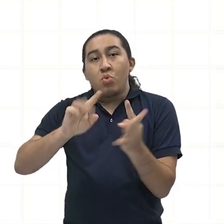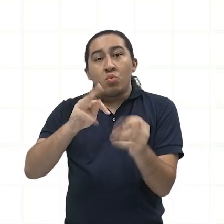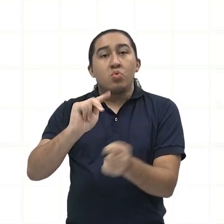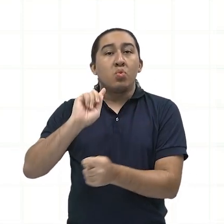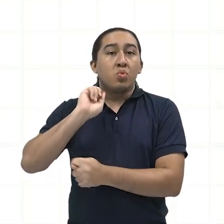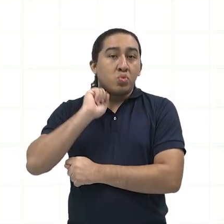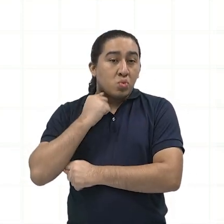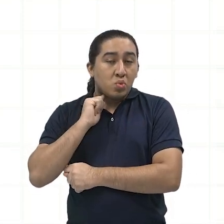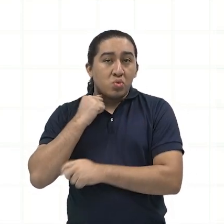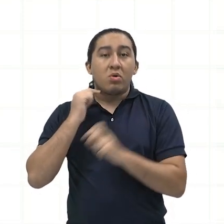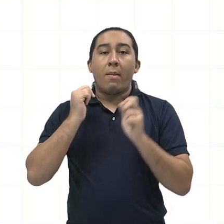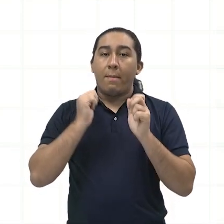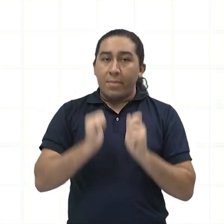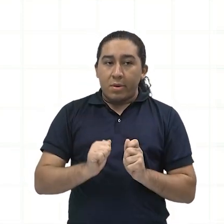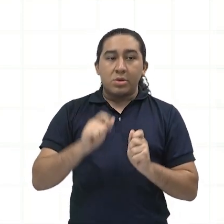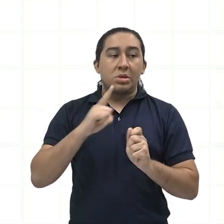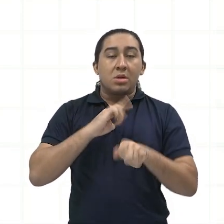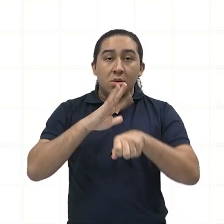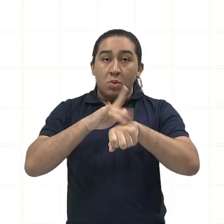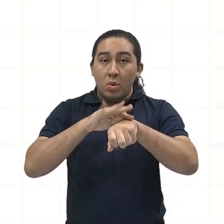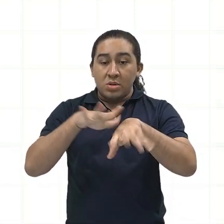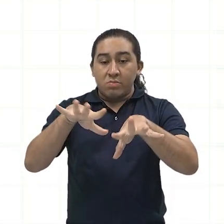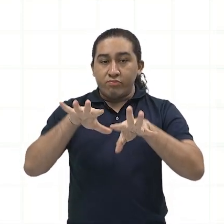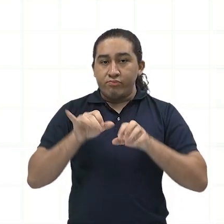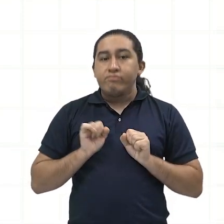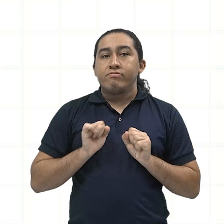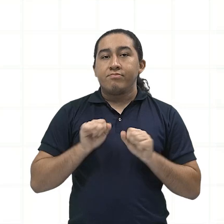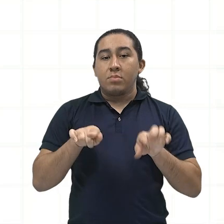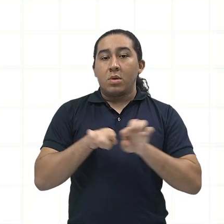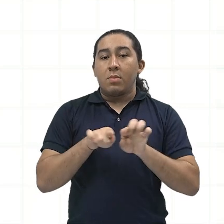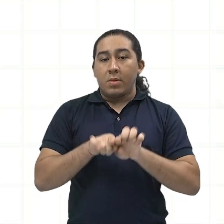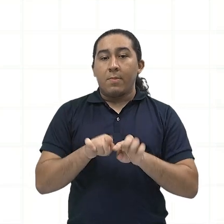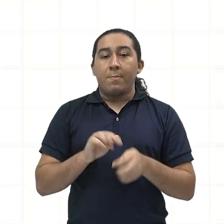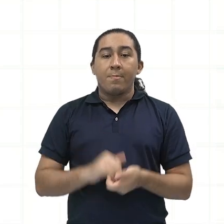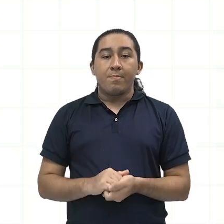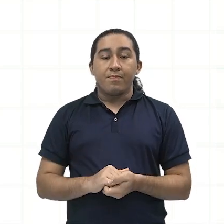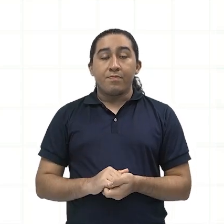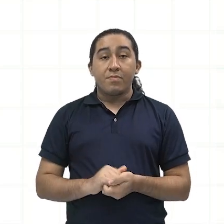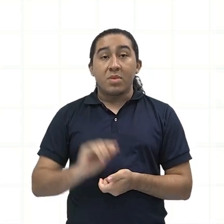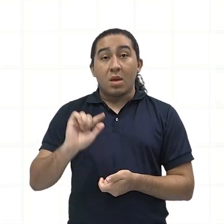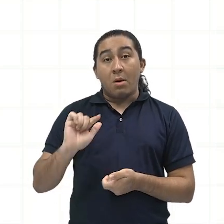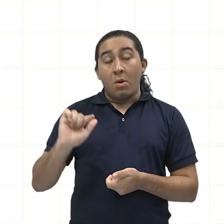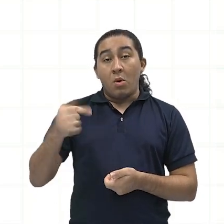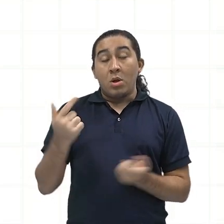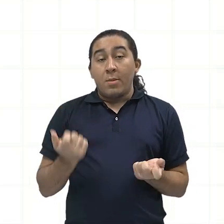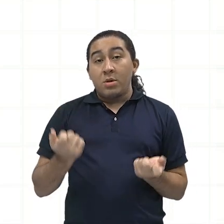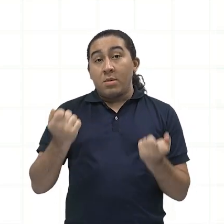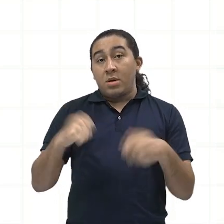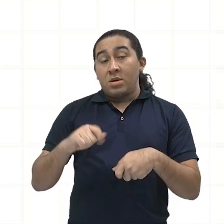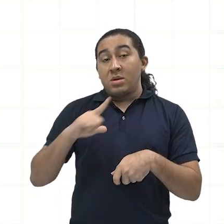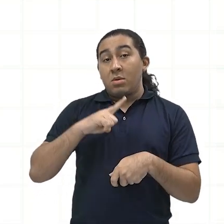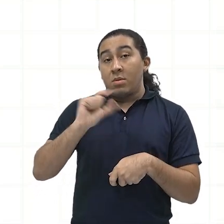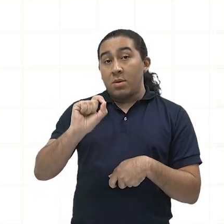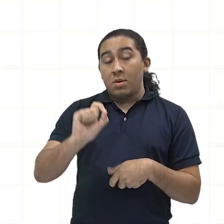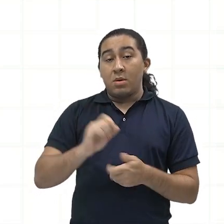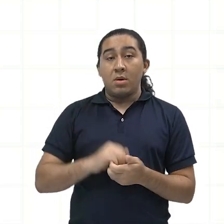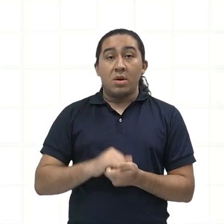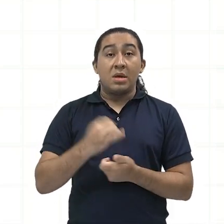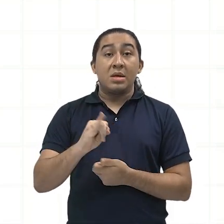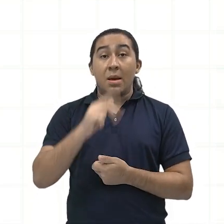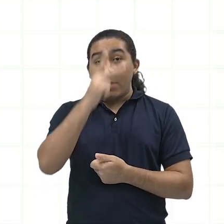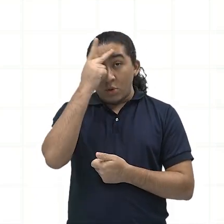estar passando também essa infecção. E aqui também tem a outra forma de pegar, que é sem